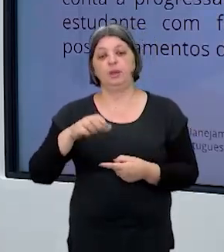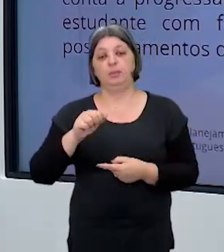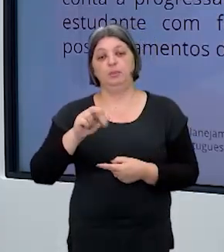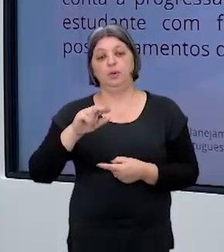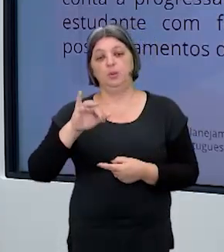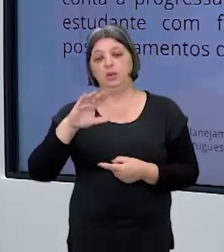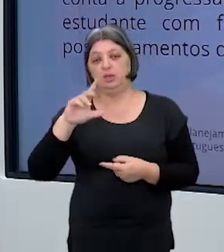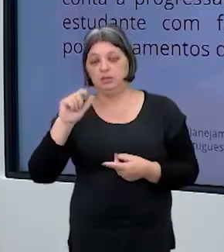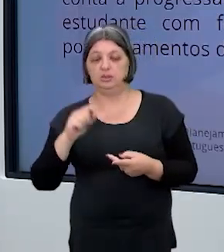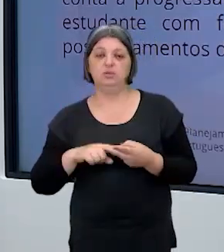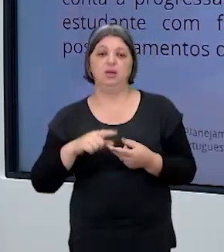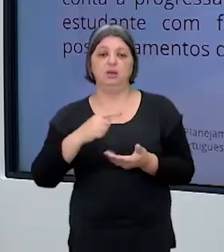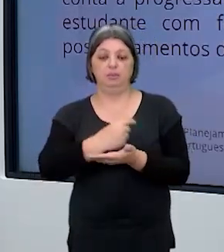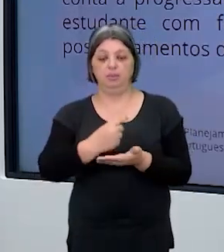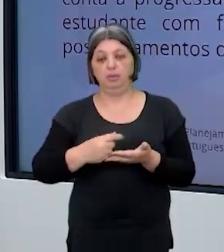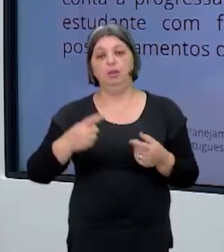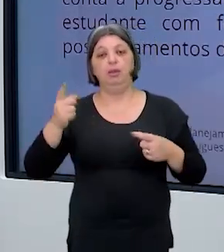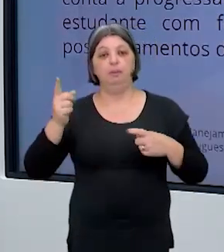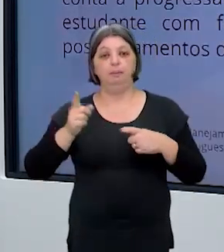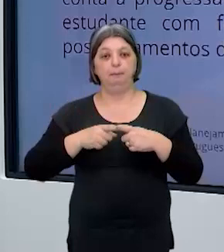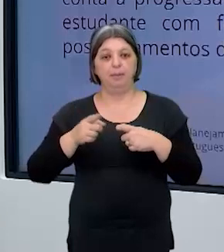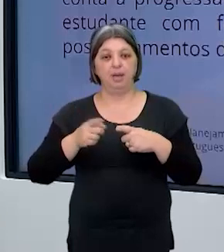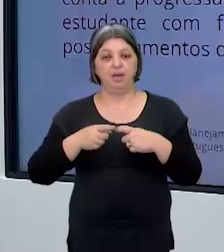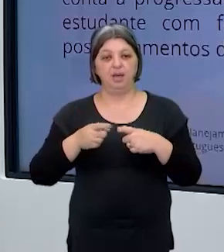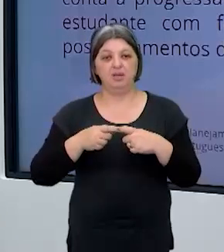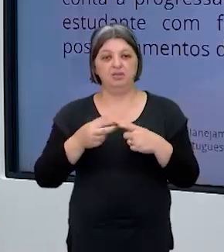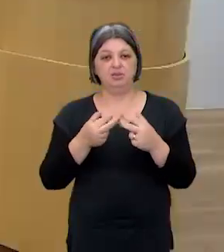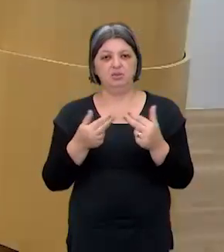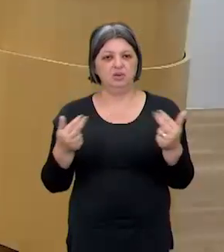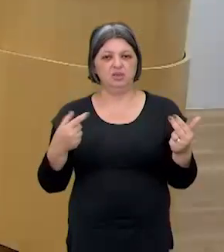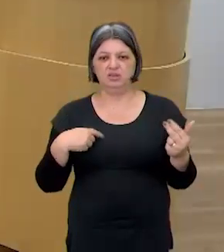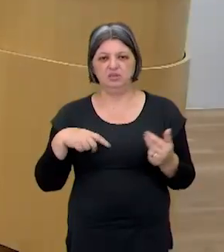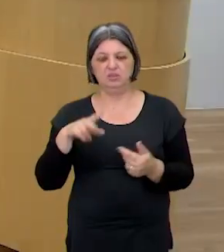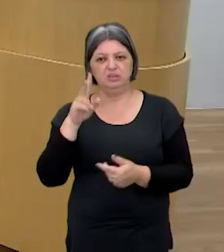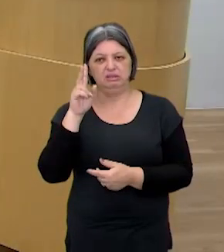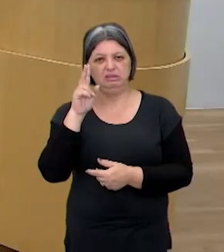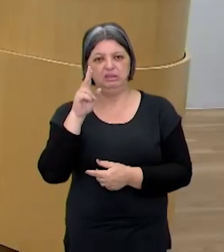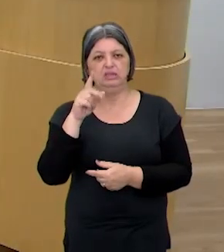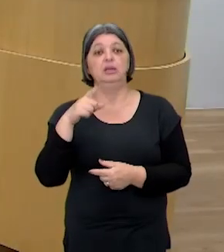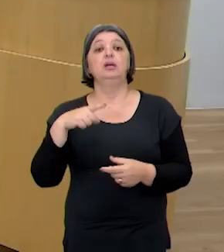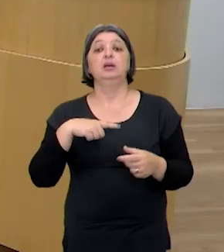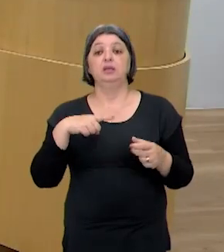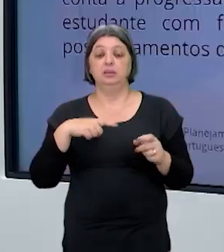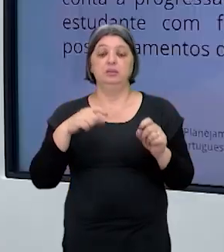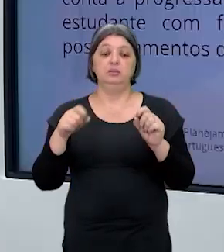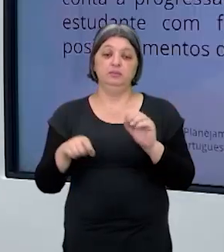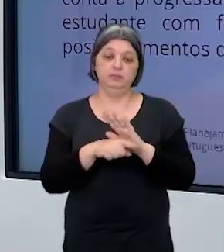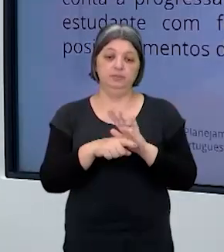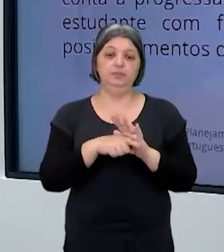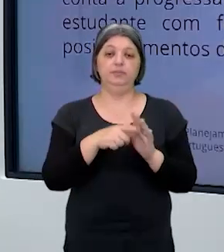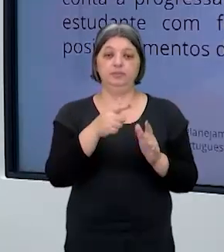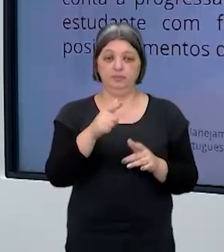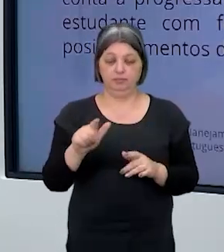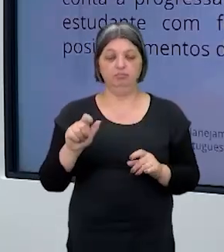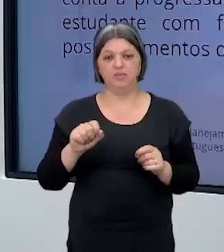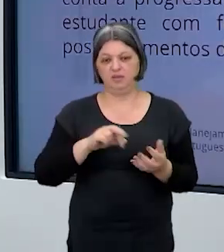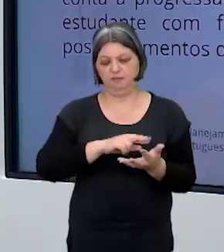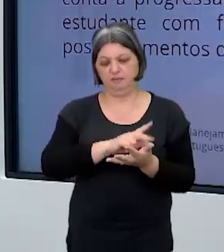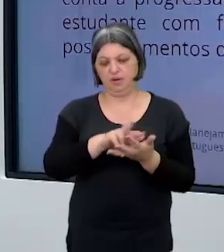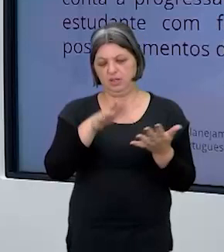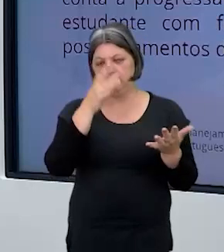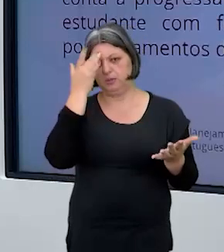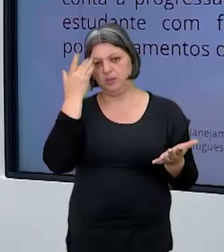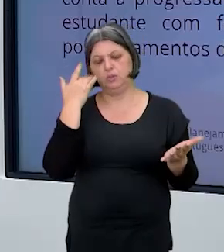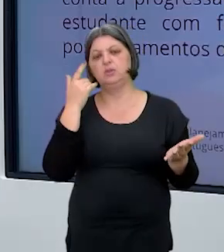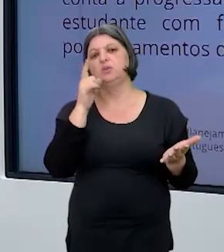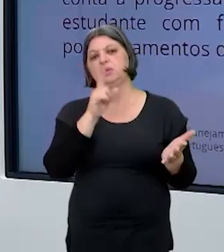Souza, médicos, que eu não estou lembrando aqui o nome dos outros. O Pondé, isso. Então, várias pessoas eles